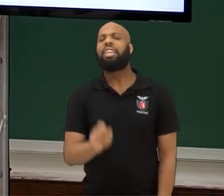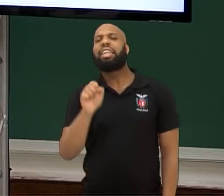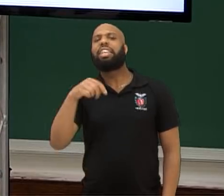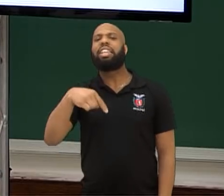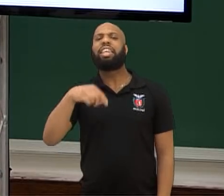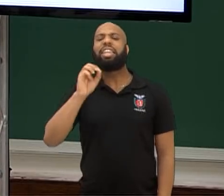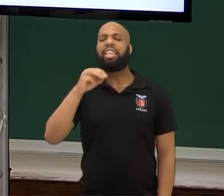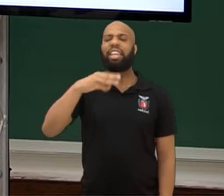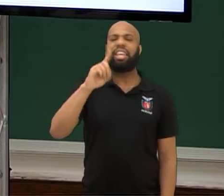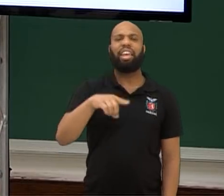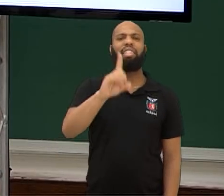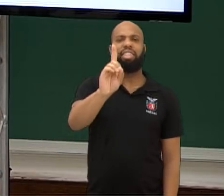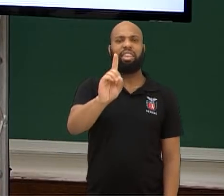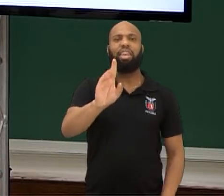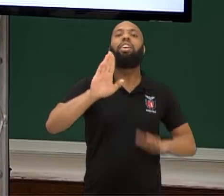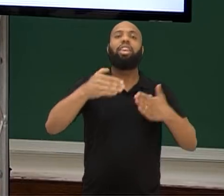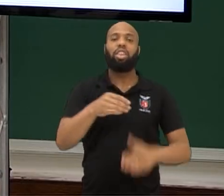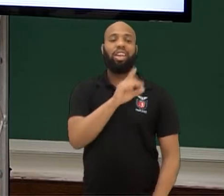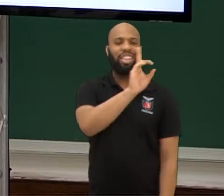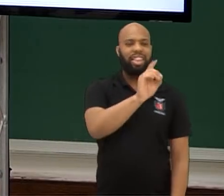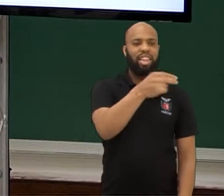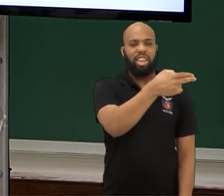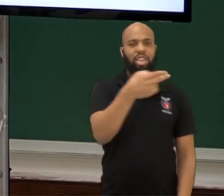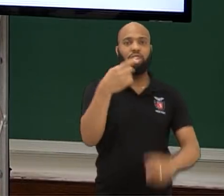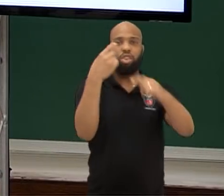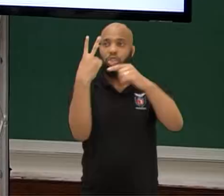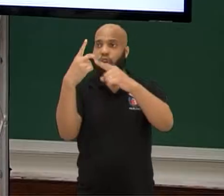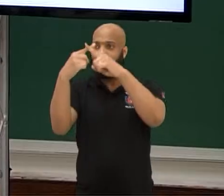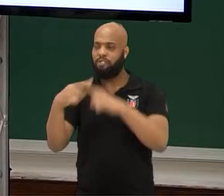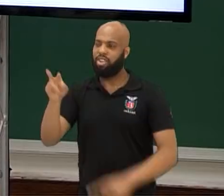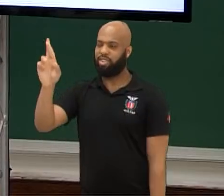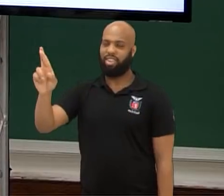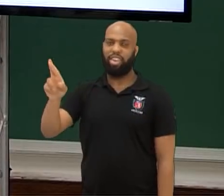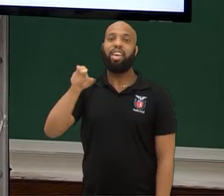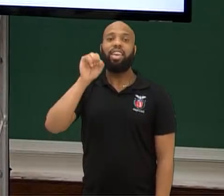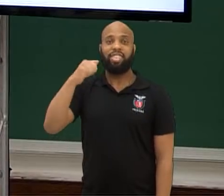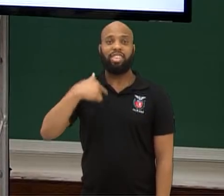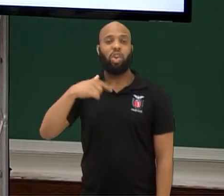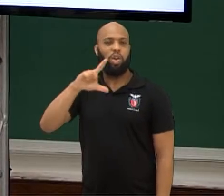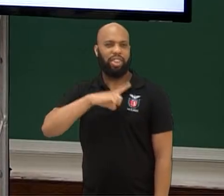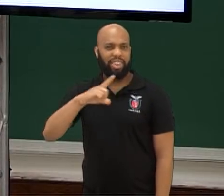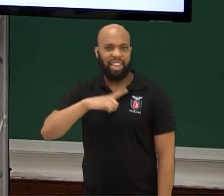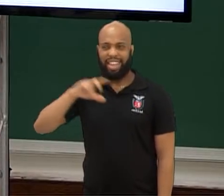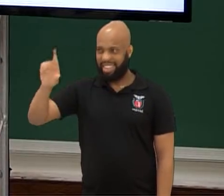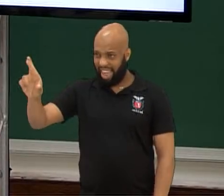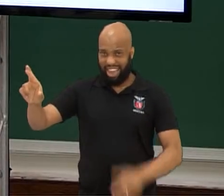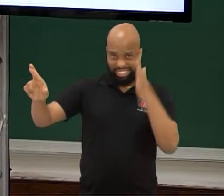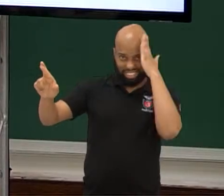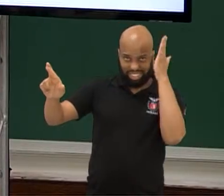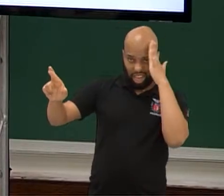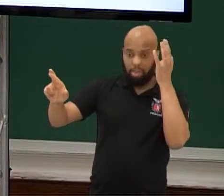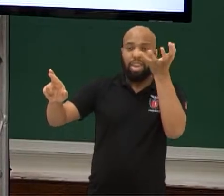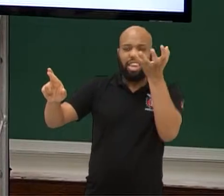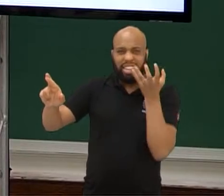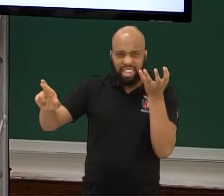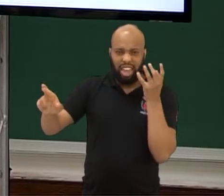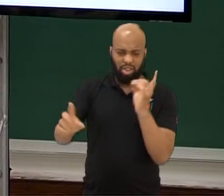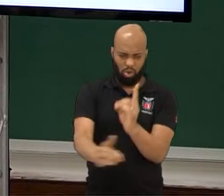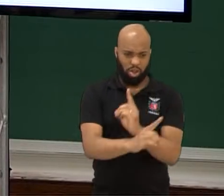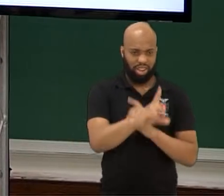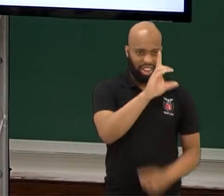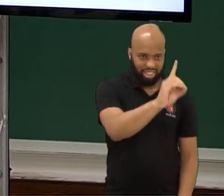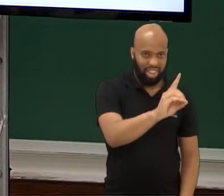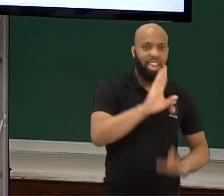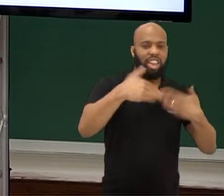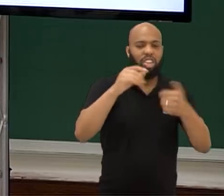que é esse diâmetro? O diâmetro é 2 vezes o raio. Se eu tenho o raio e eu multiplico esse raio